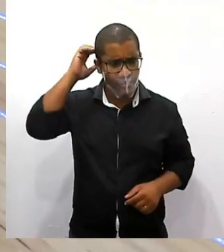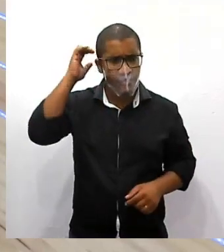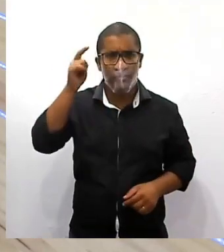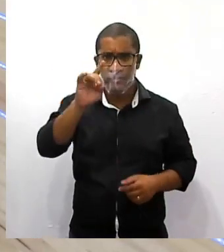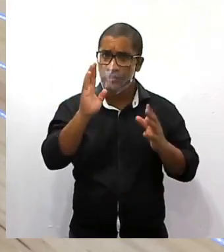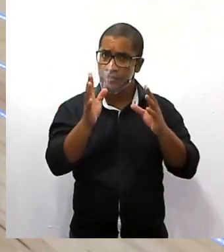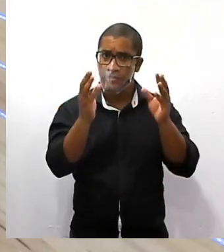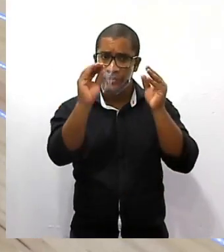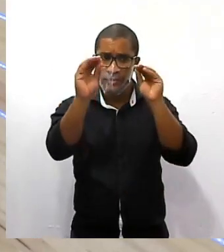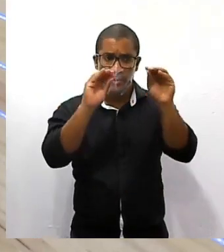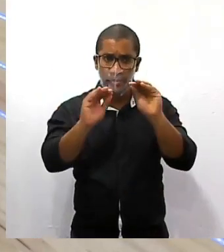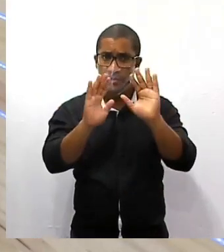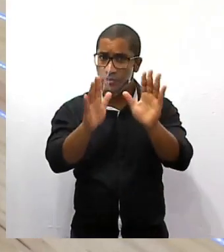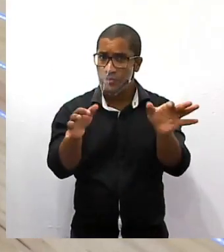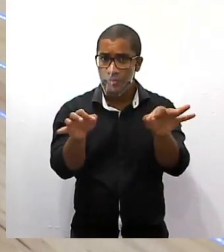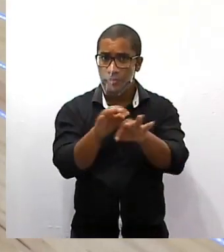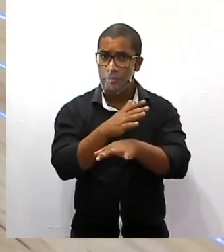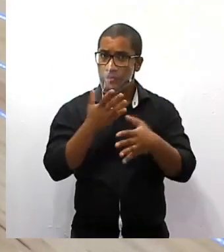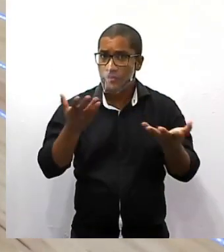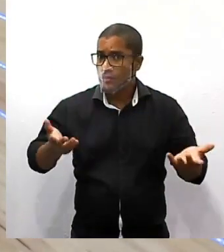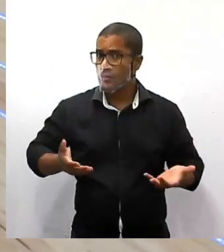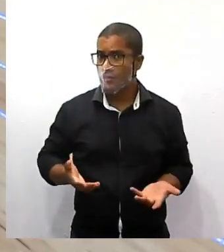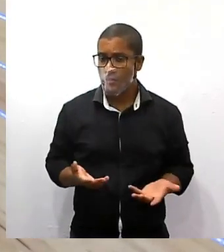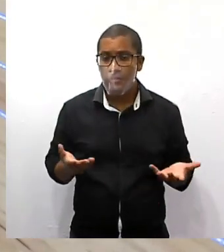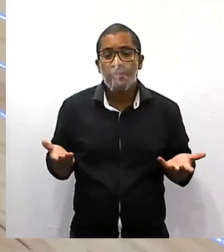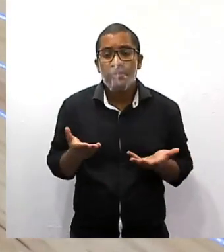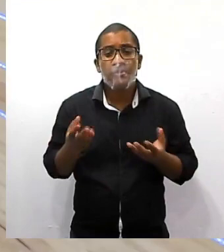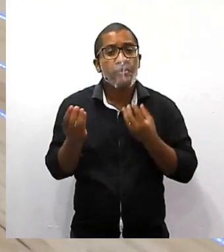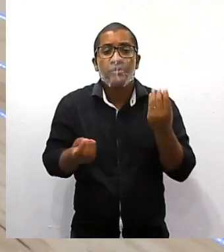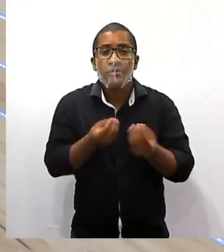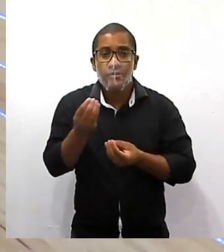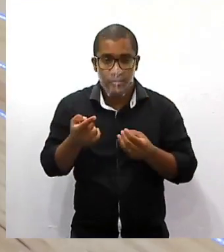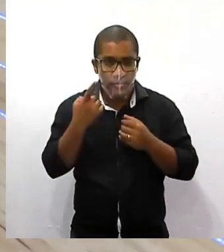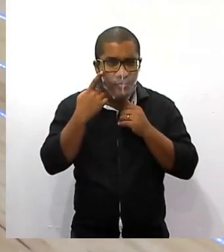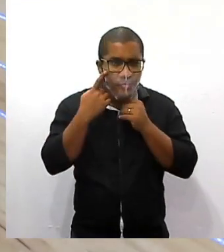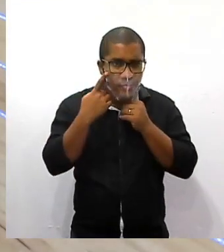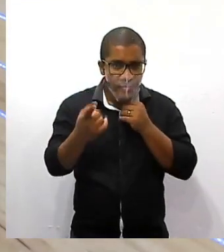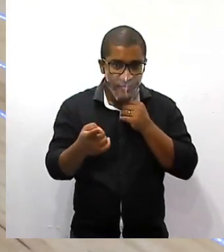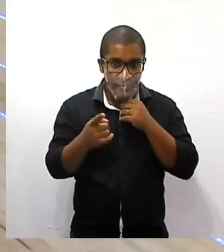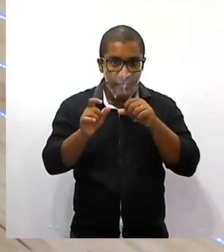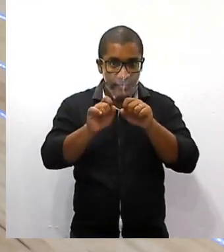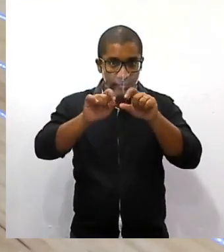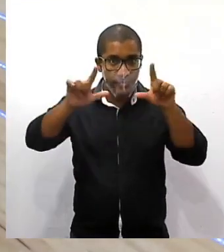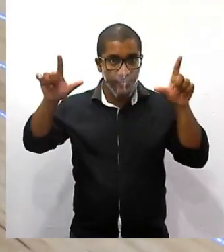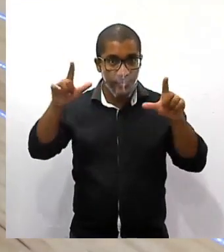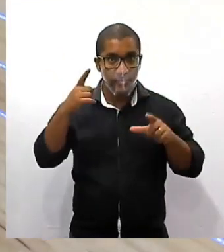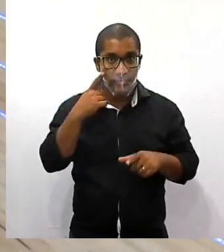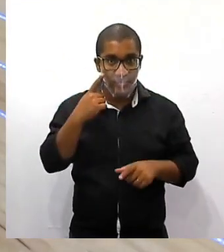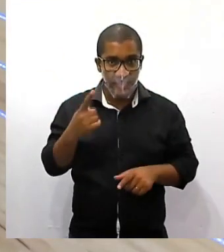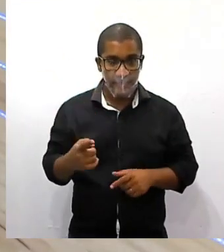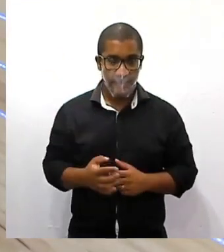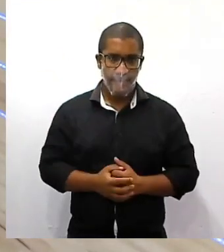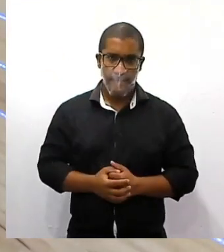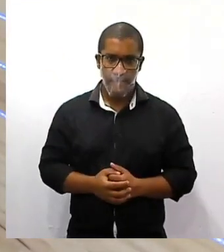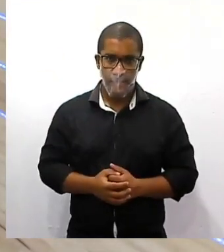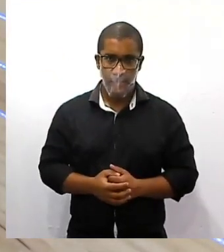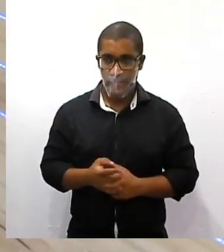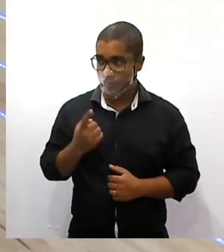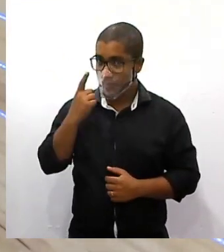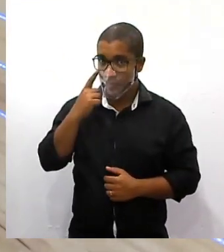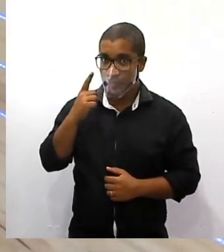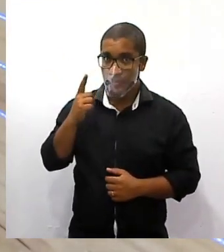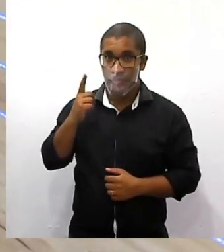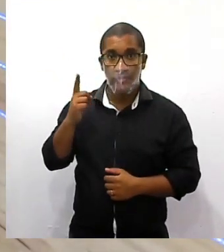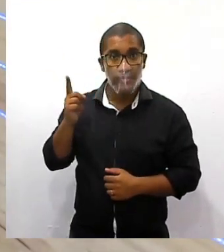as informações. Então, o que é que a gente vai fazer? Vai lá, Betinho, puxa no quadro a questão, puxa aí, espelha aí,